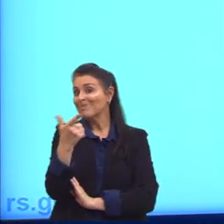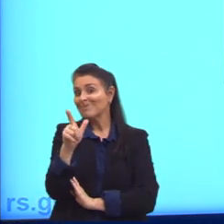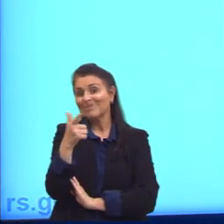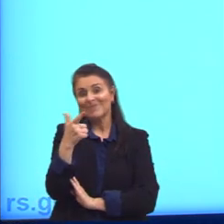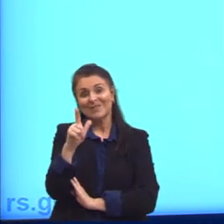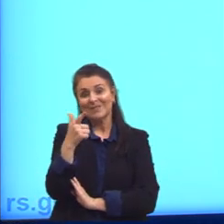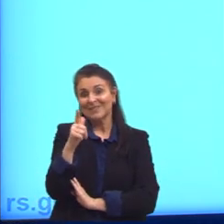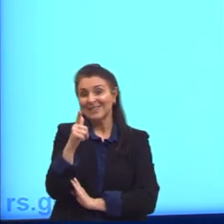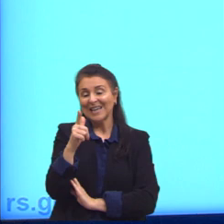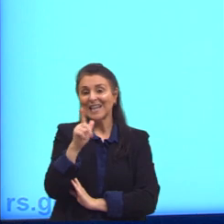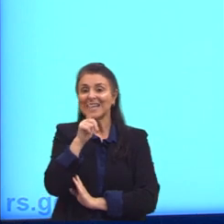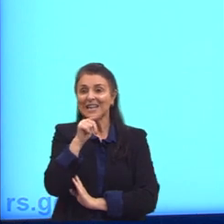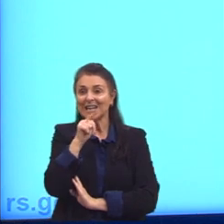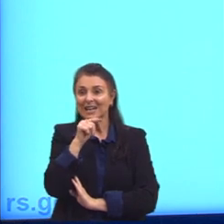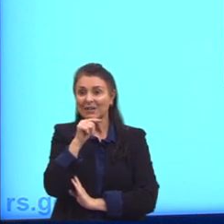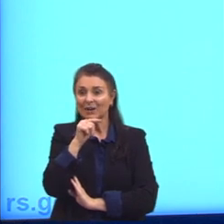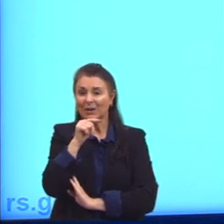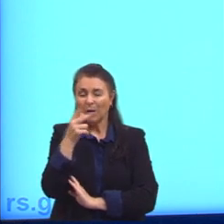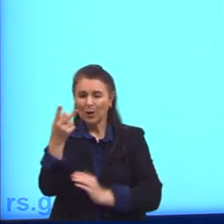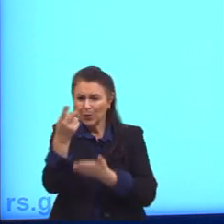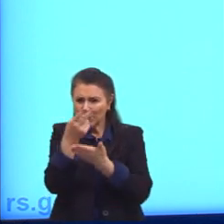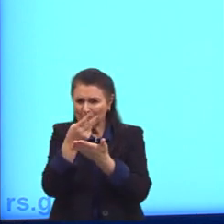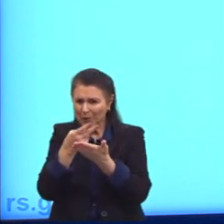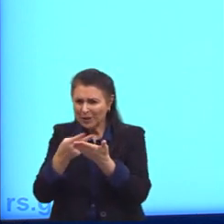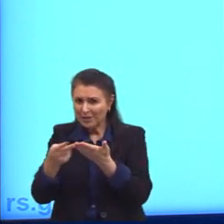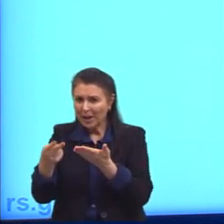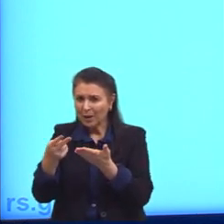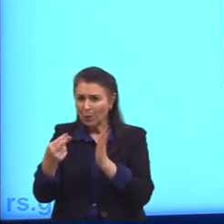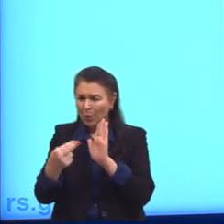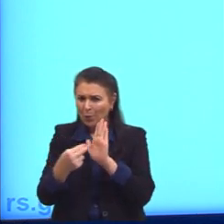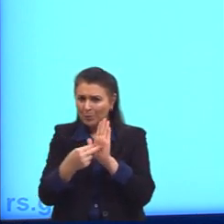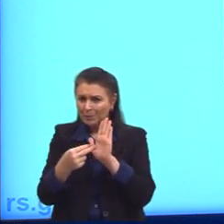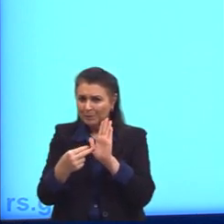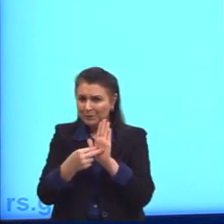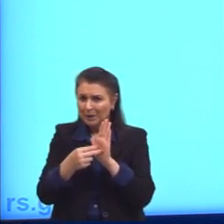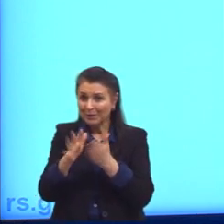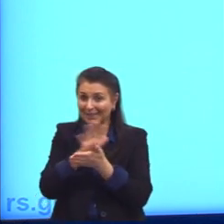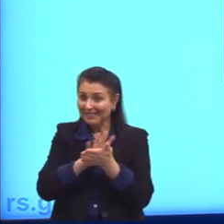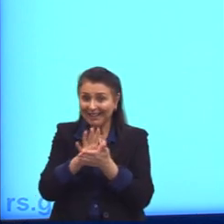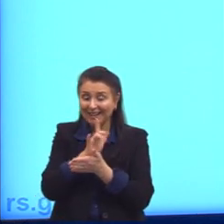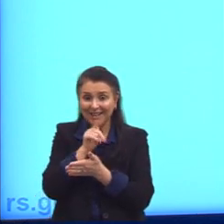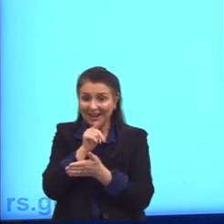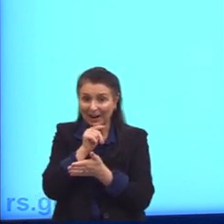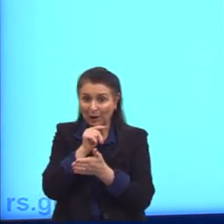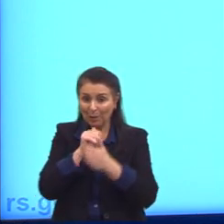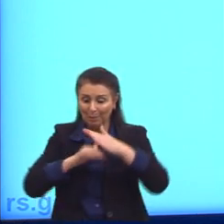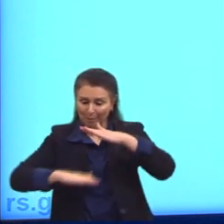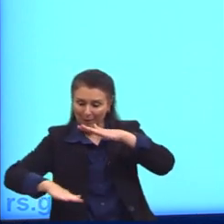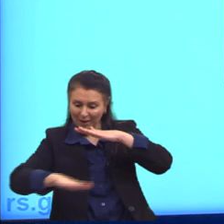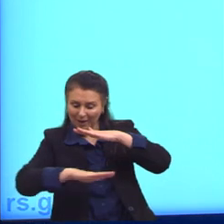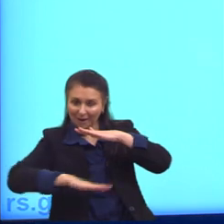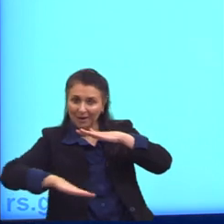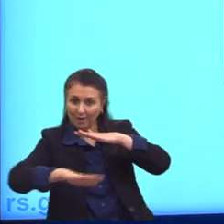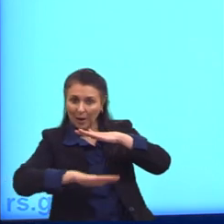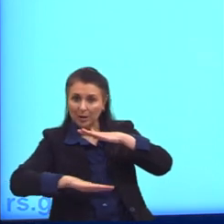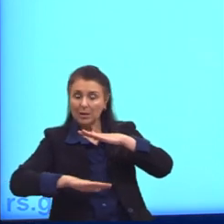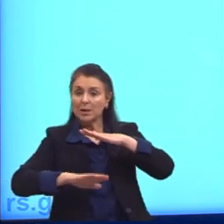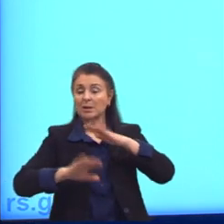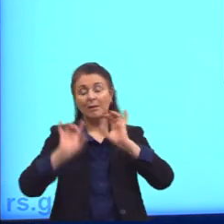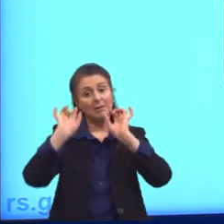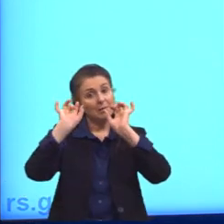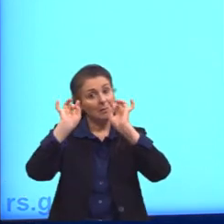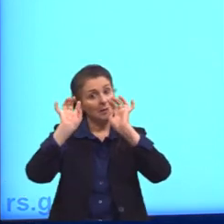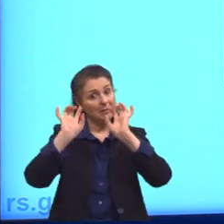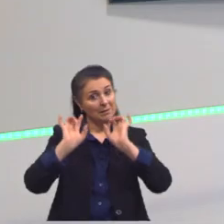tá claro que pelo desenho fica um pouco difícil tá gente mas é como se não tivesse nada de água aqui certo então esse é um caso muito especial